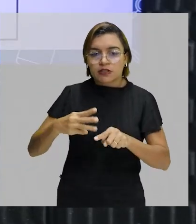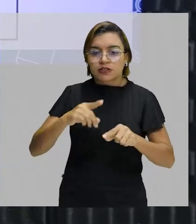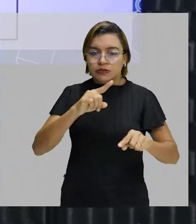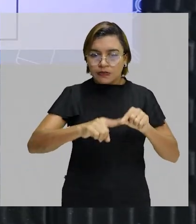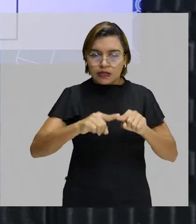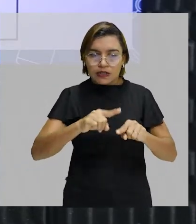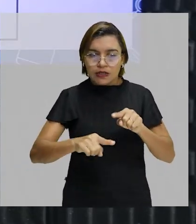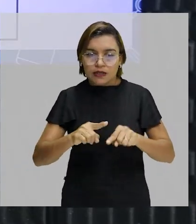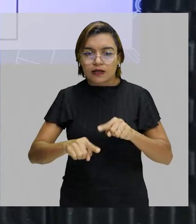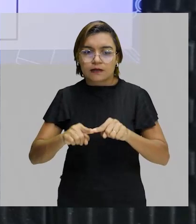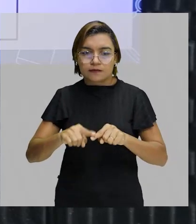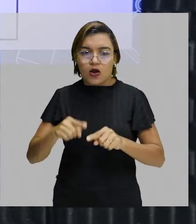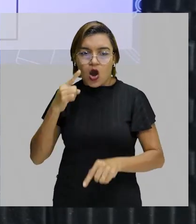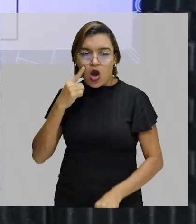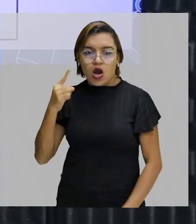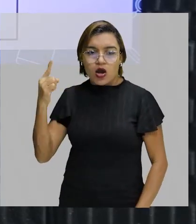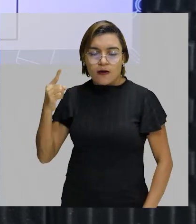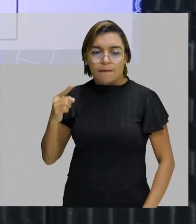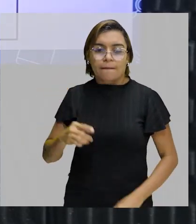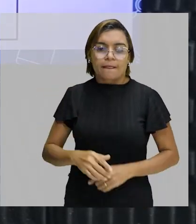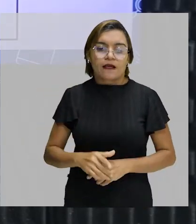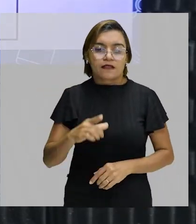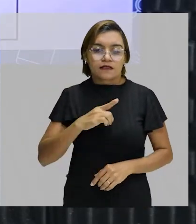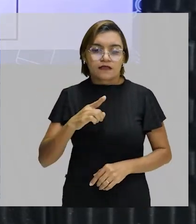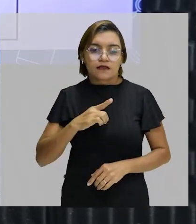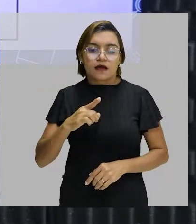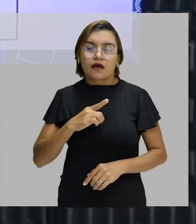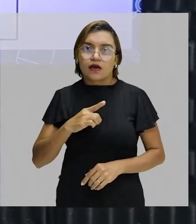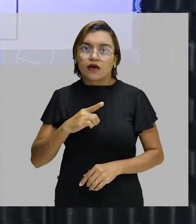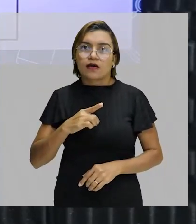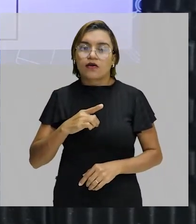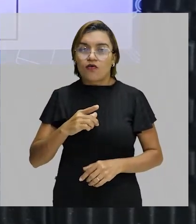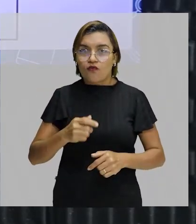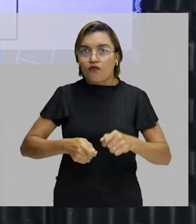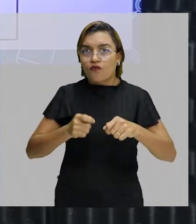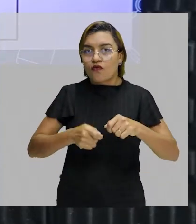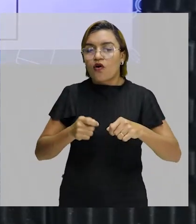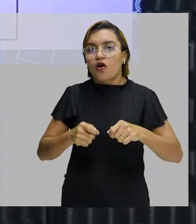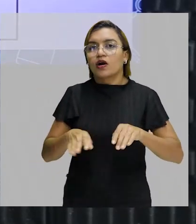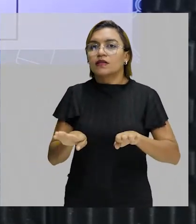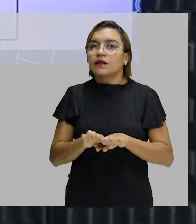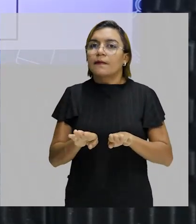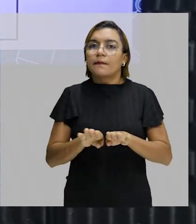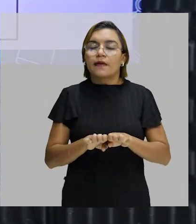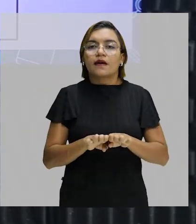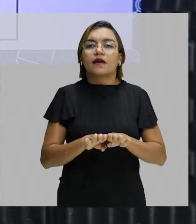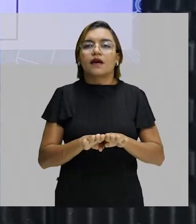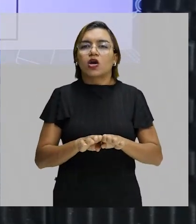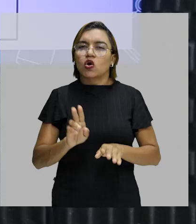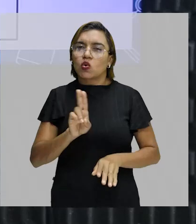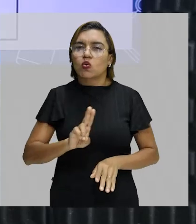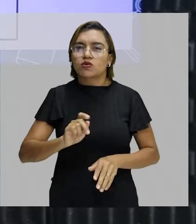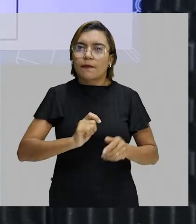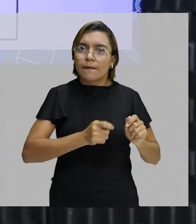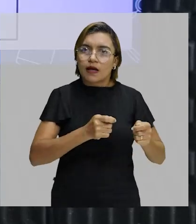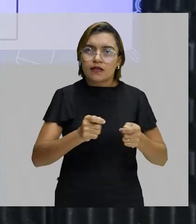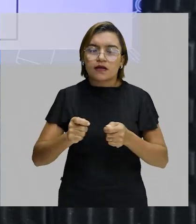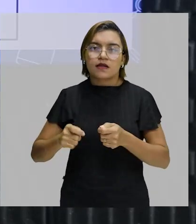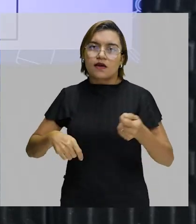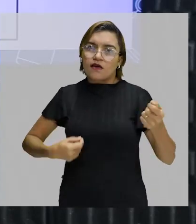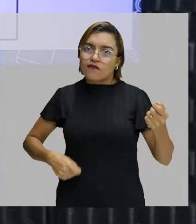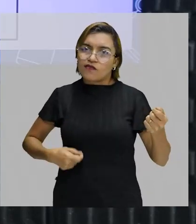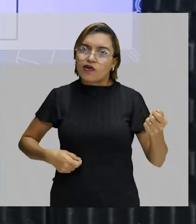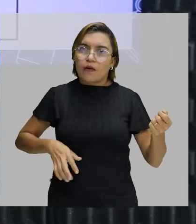aqui, ó, da zabumba, do triângulo e da sanfona, nós já temos um forró hoje elétrico, né, utilizando baterias, violão,